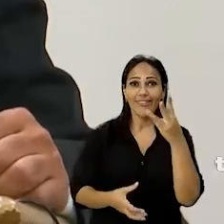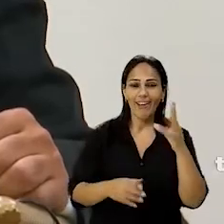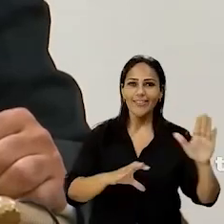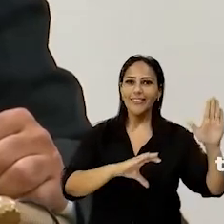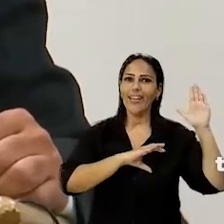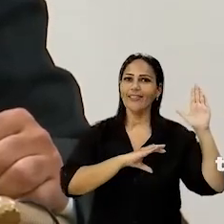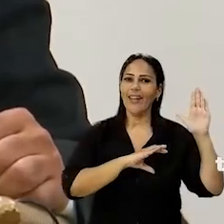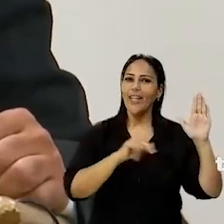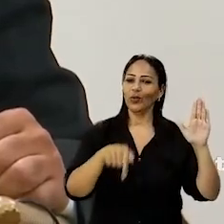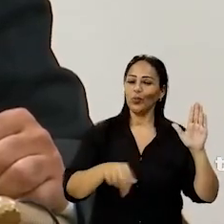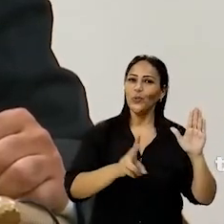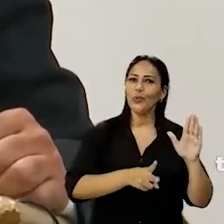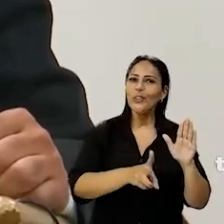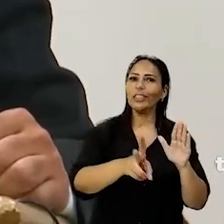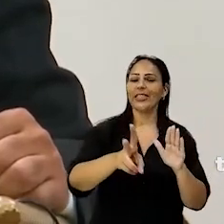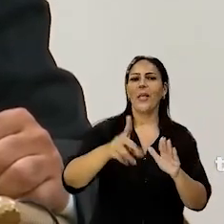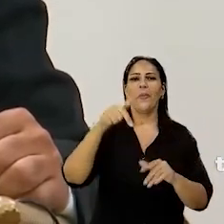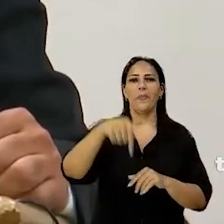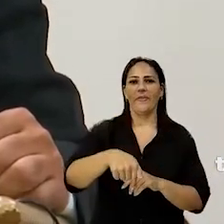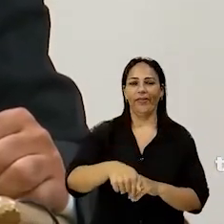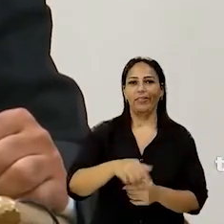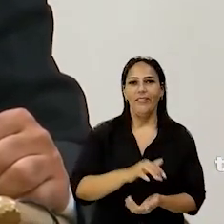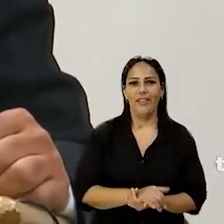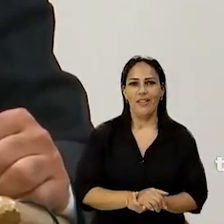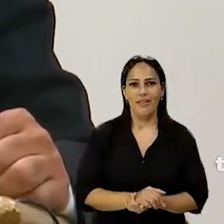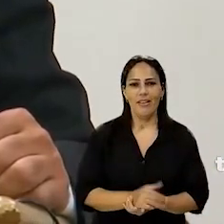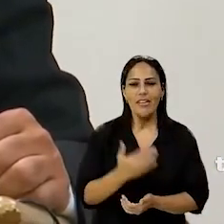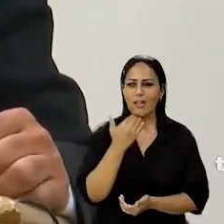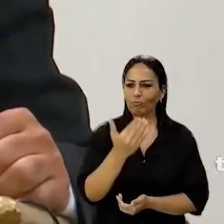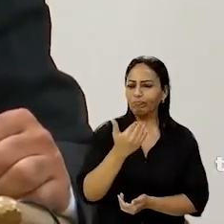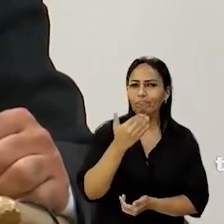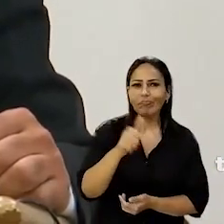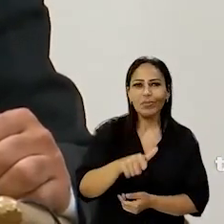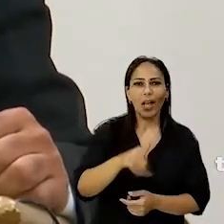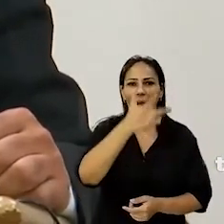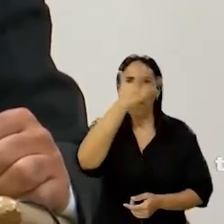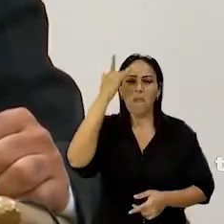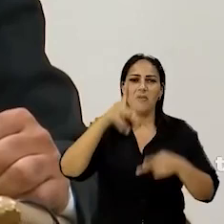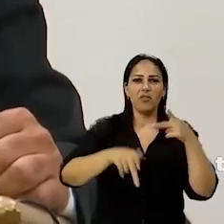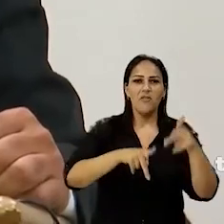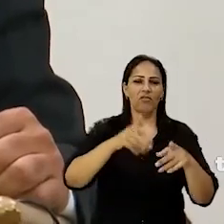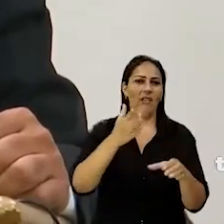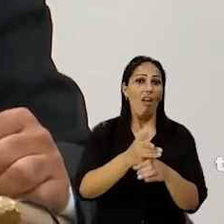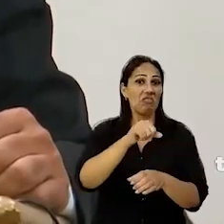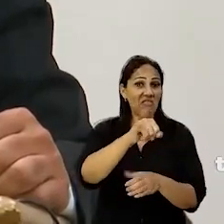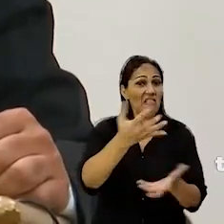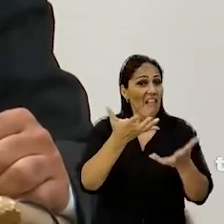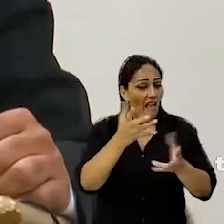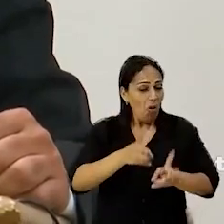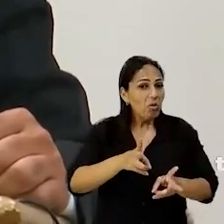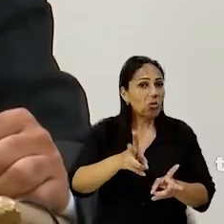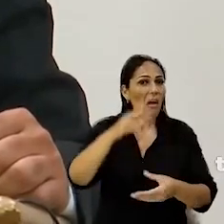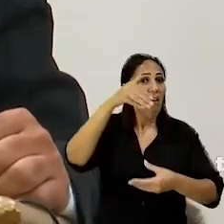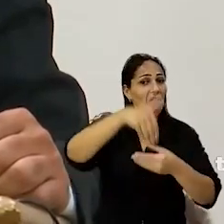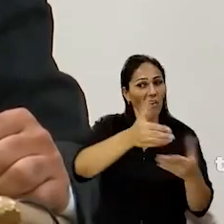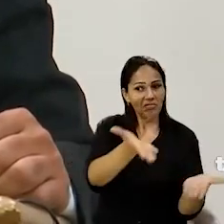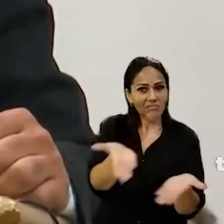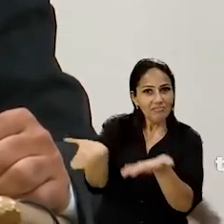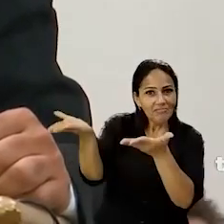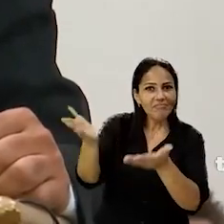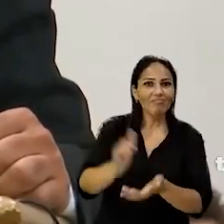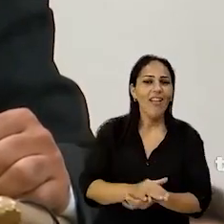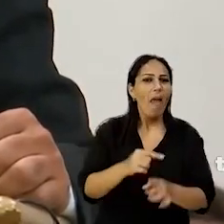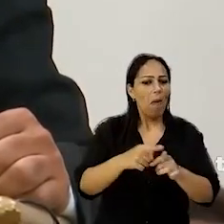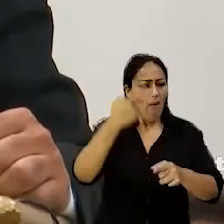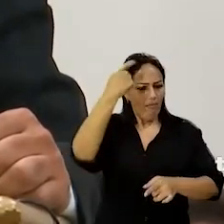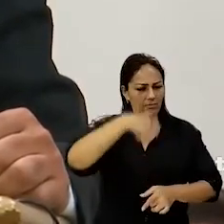3 candidatos que estão armando um arapuca para o povo de Caicó. Se vocês quiserem continuar com isso, votem neles. Mas